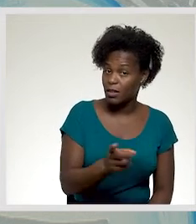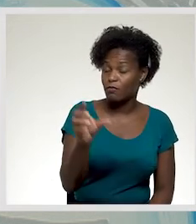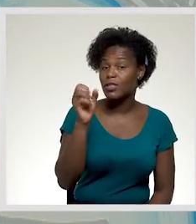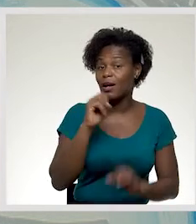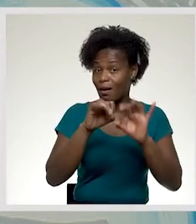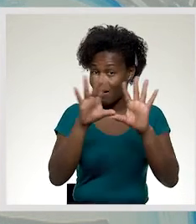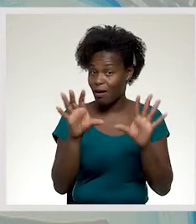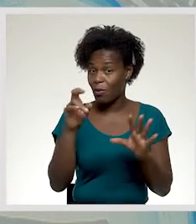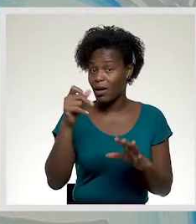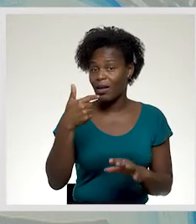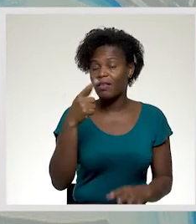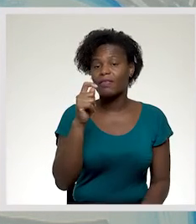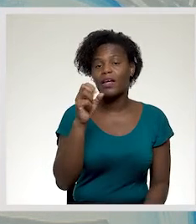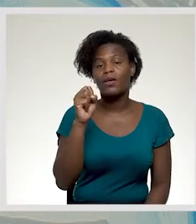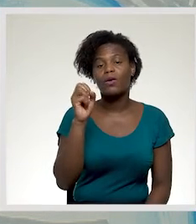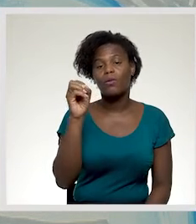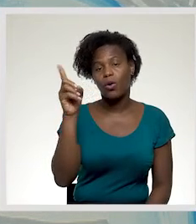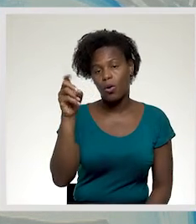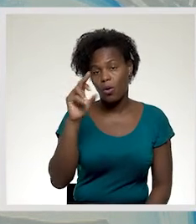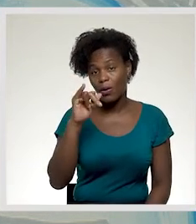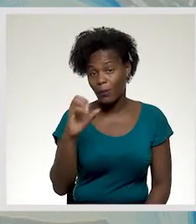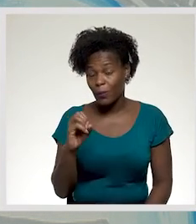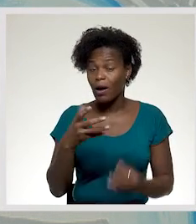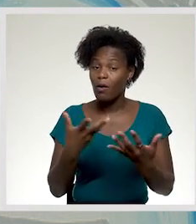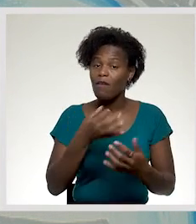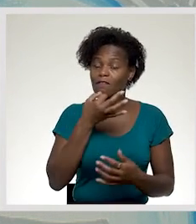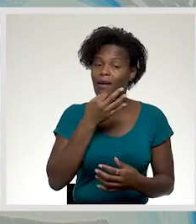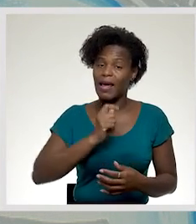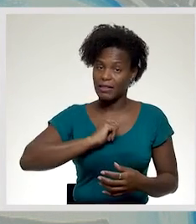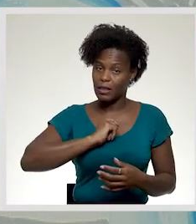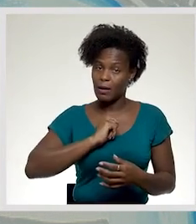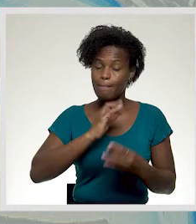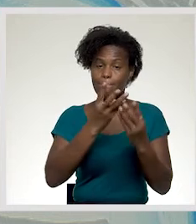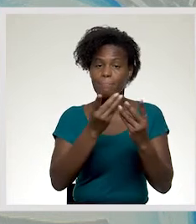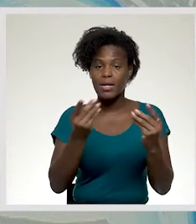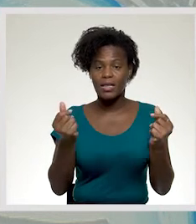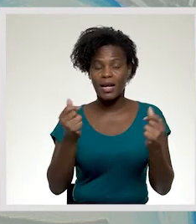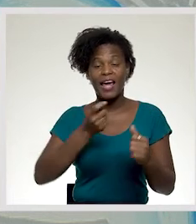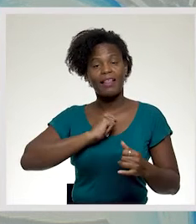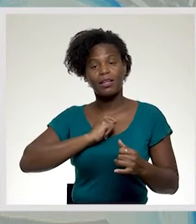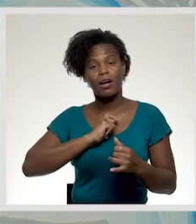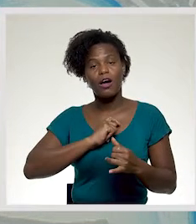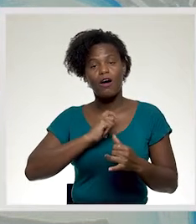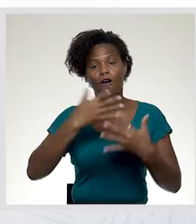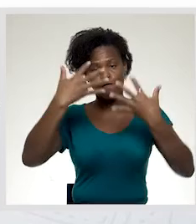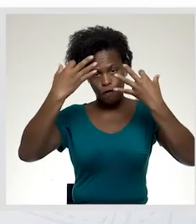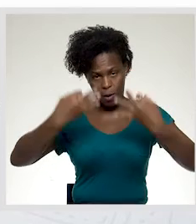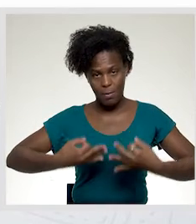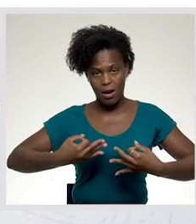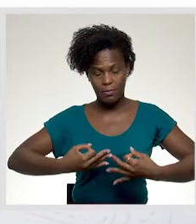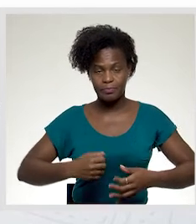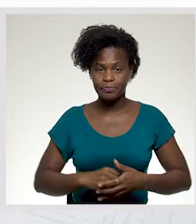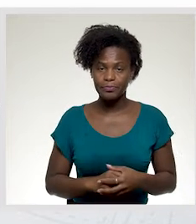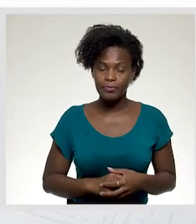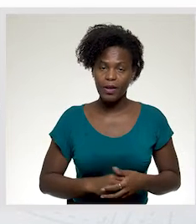categórico, vamos então agora falar sobre a ética material e a ética formal.